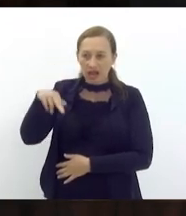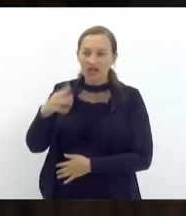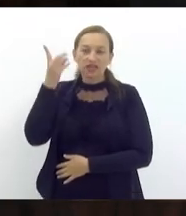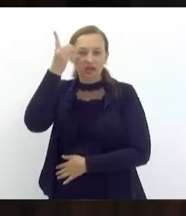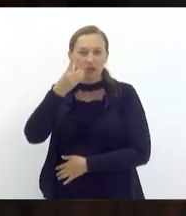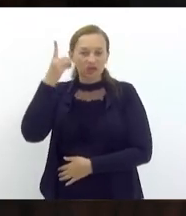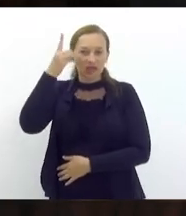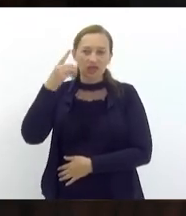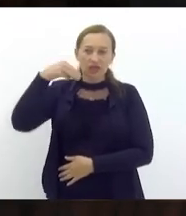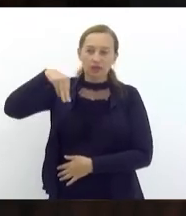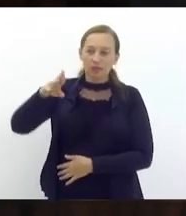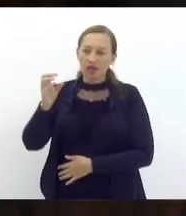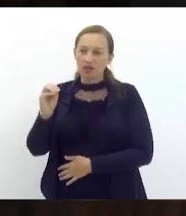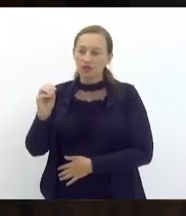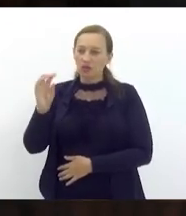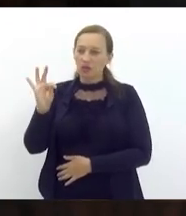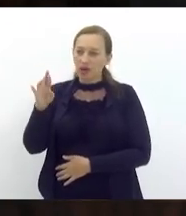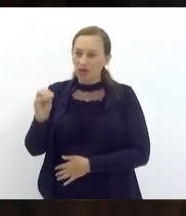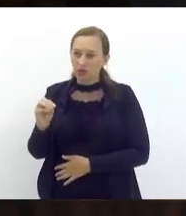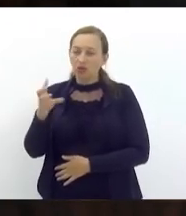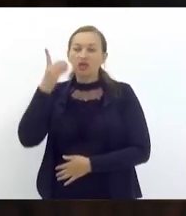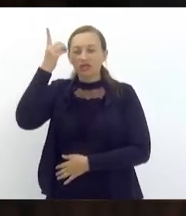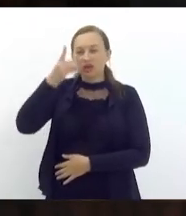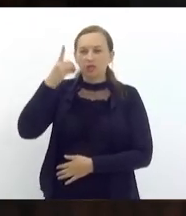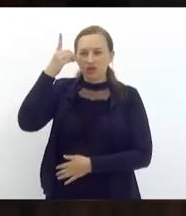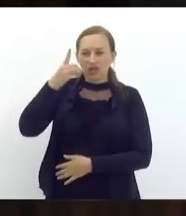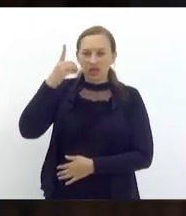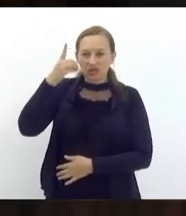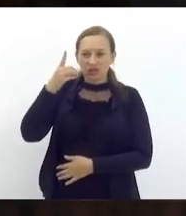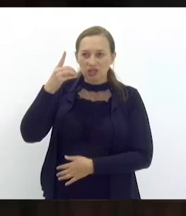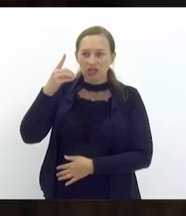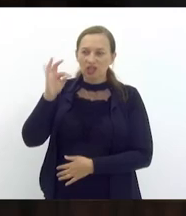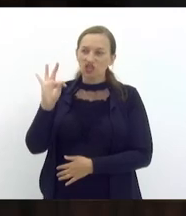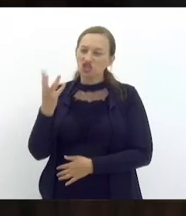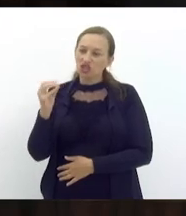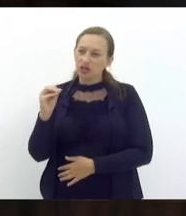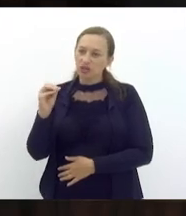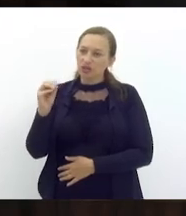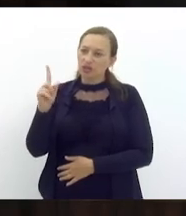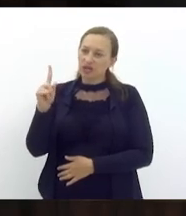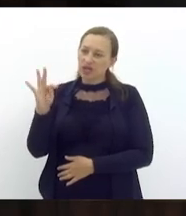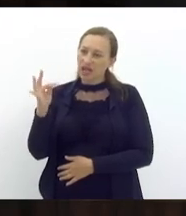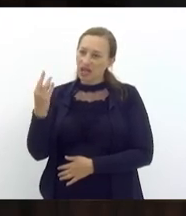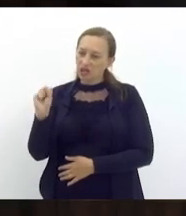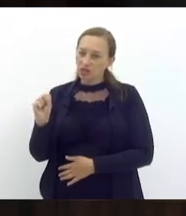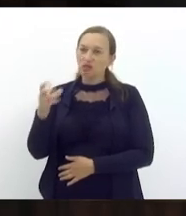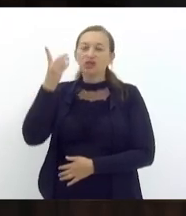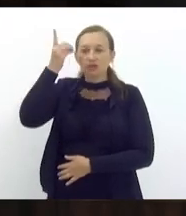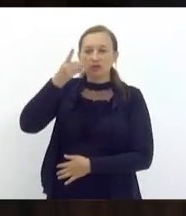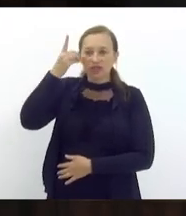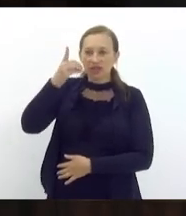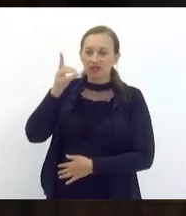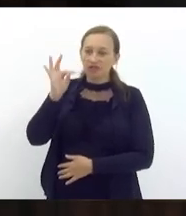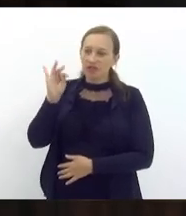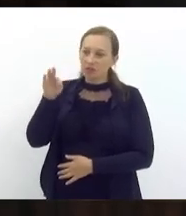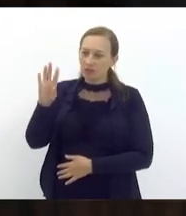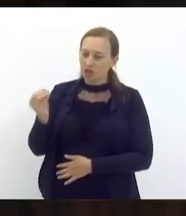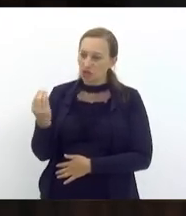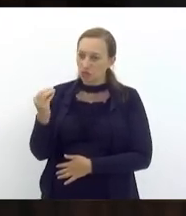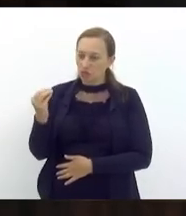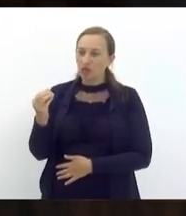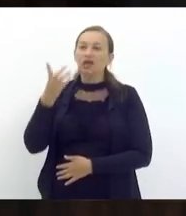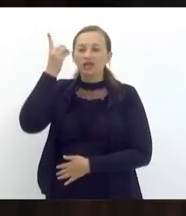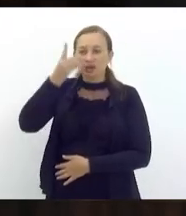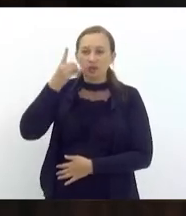Deputado Márcio glauberto Deputado Tiago Gagliasso Deputado Filipinho ravis